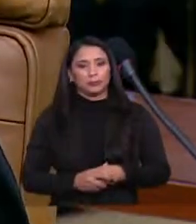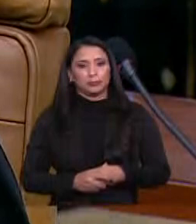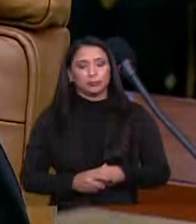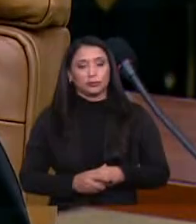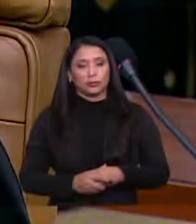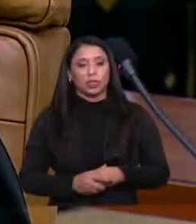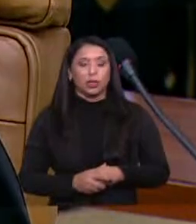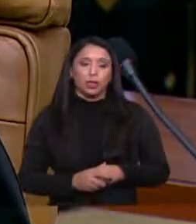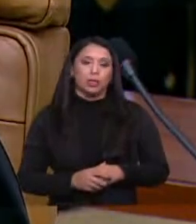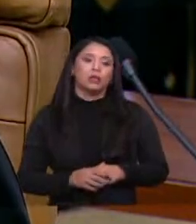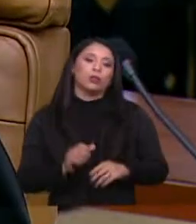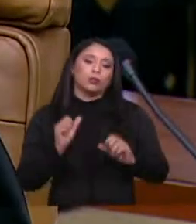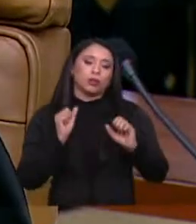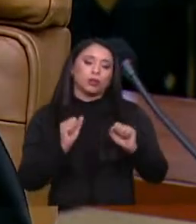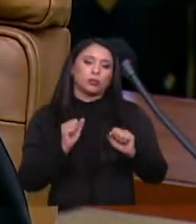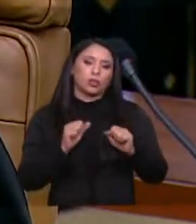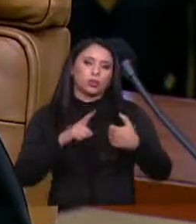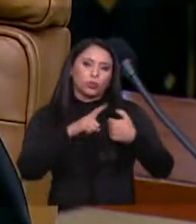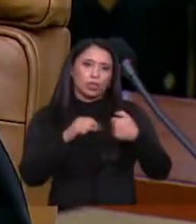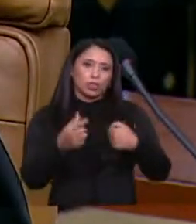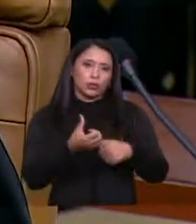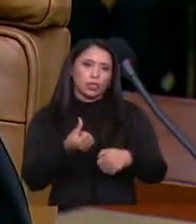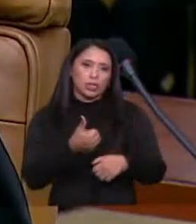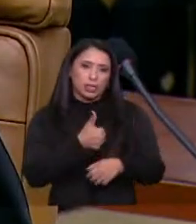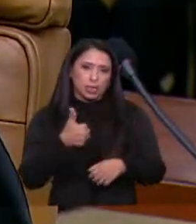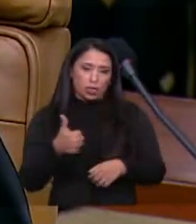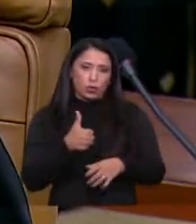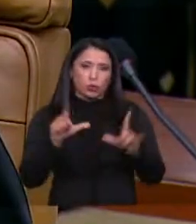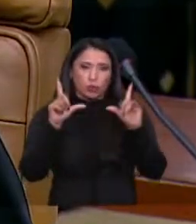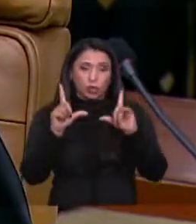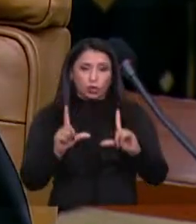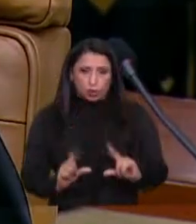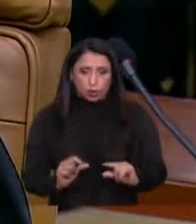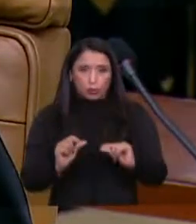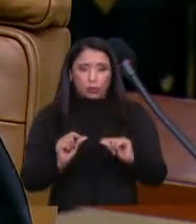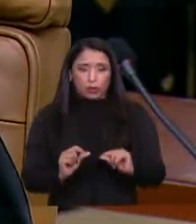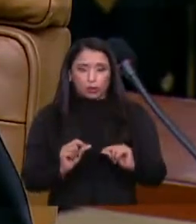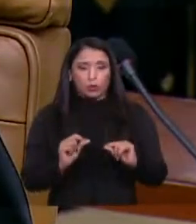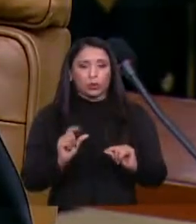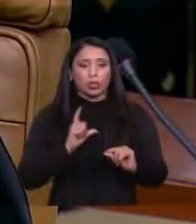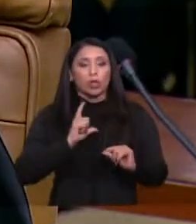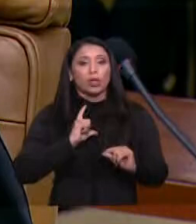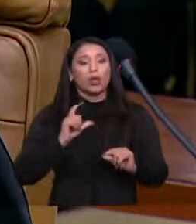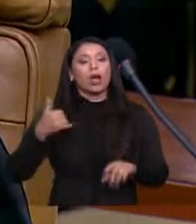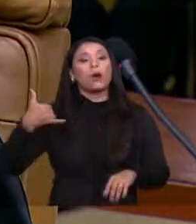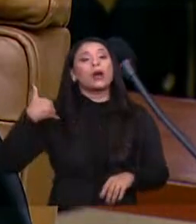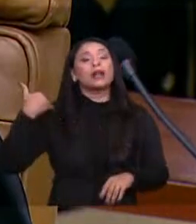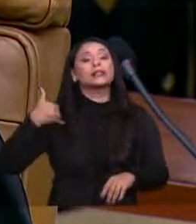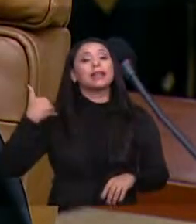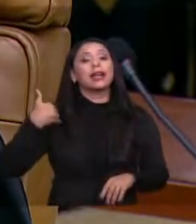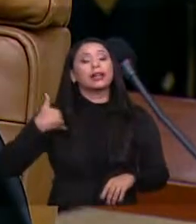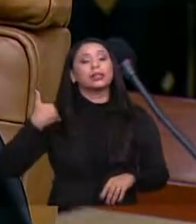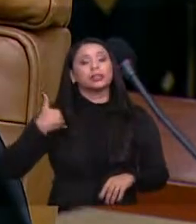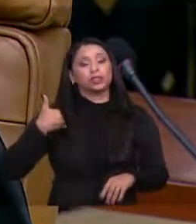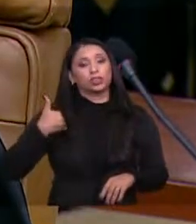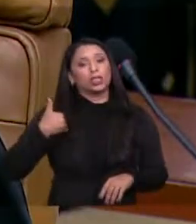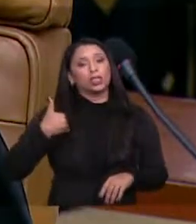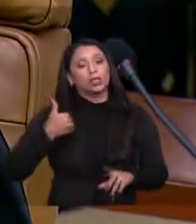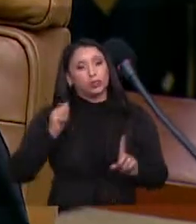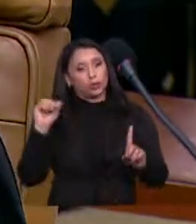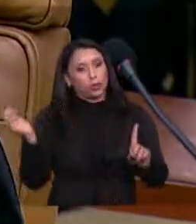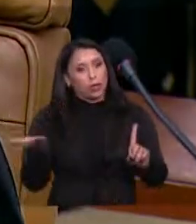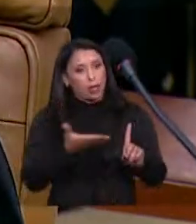atenuante prevista no artigo 61 inciso primeiro no código penal tendo em vista a idade do acusado